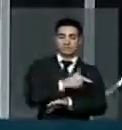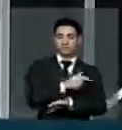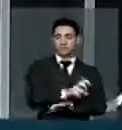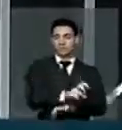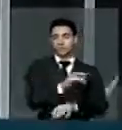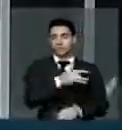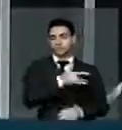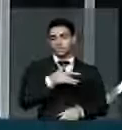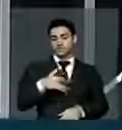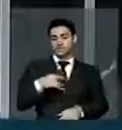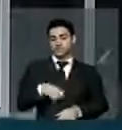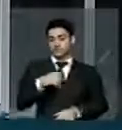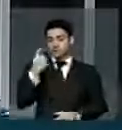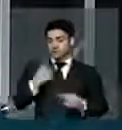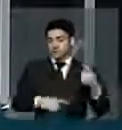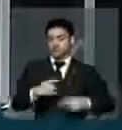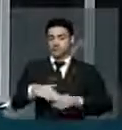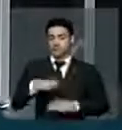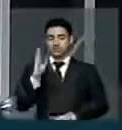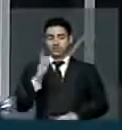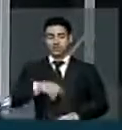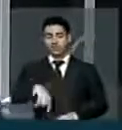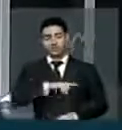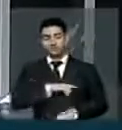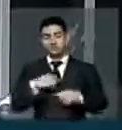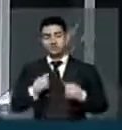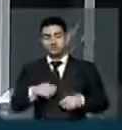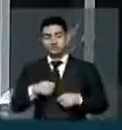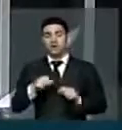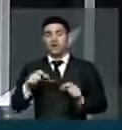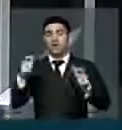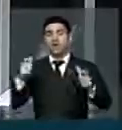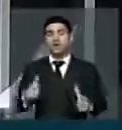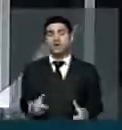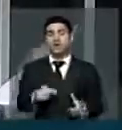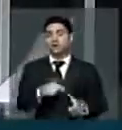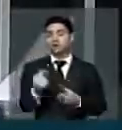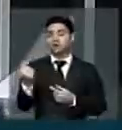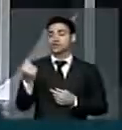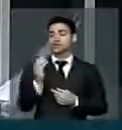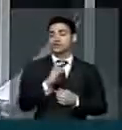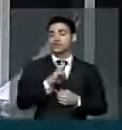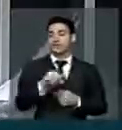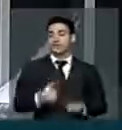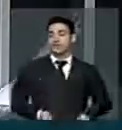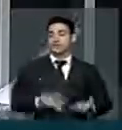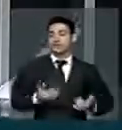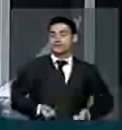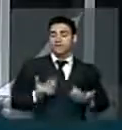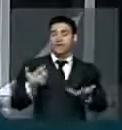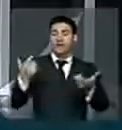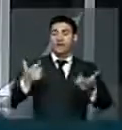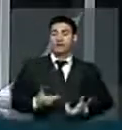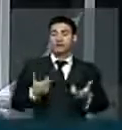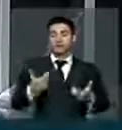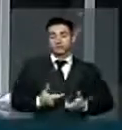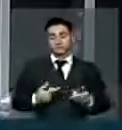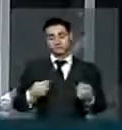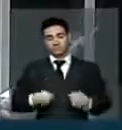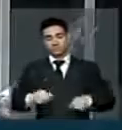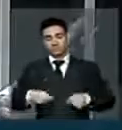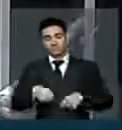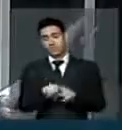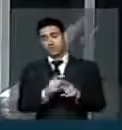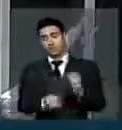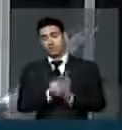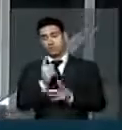ter sua discussão ampliada. Devemos indicar onde e como esses recursos devem ser usados e criar mecanismos